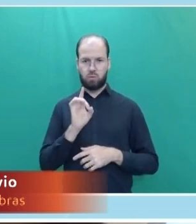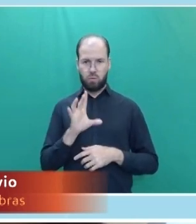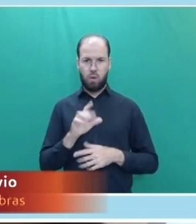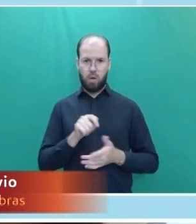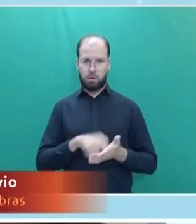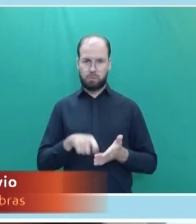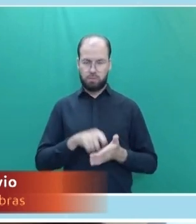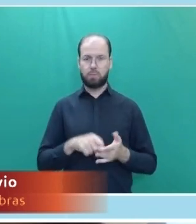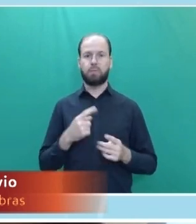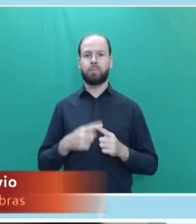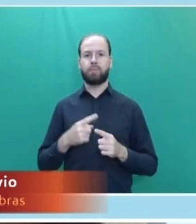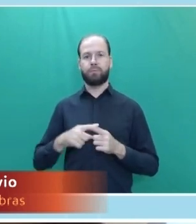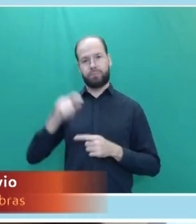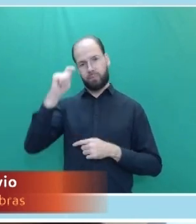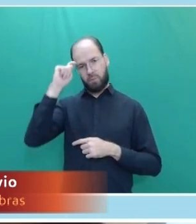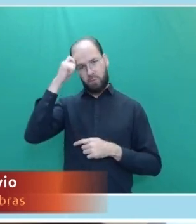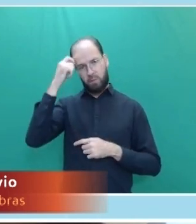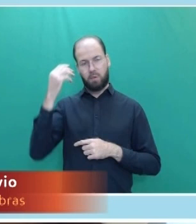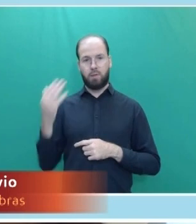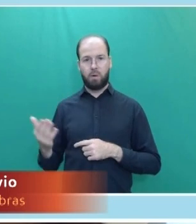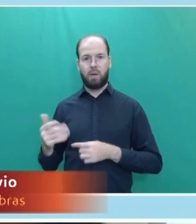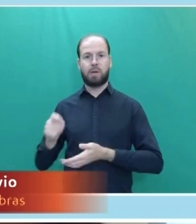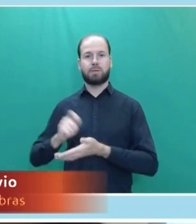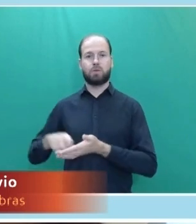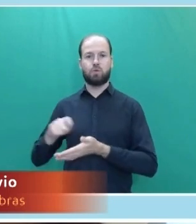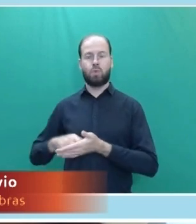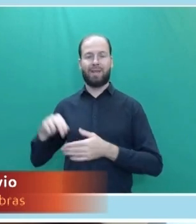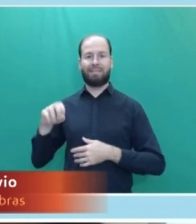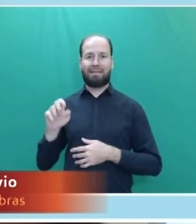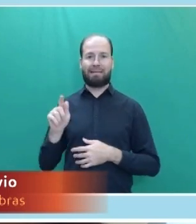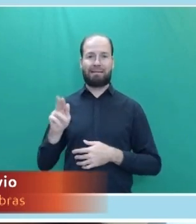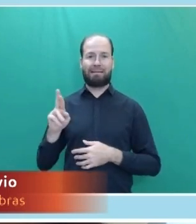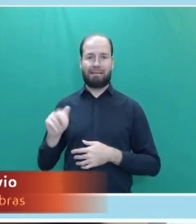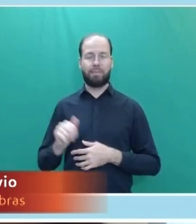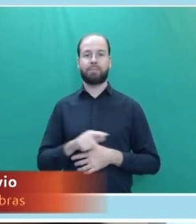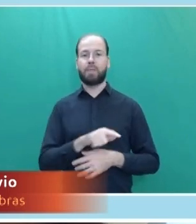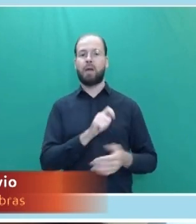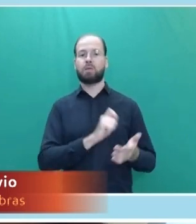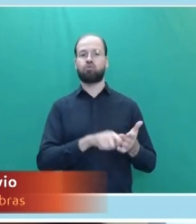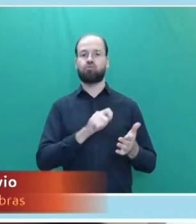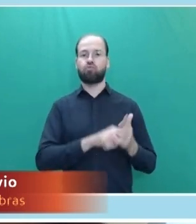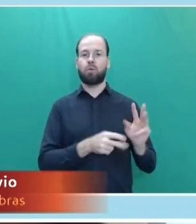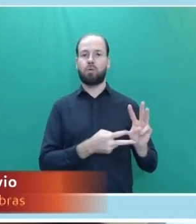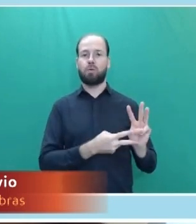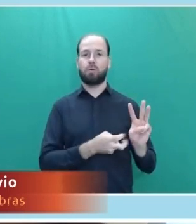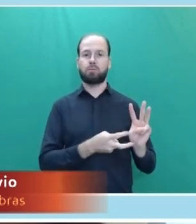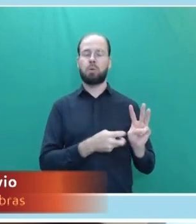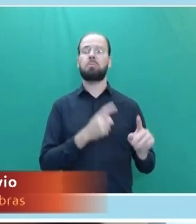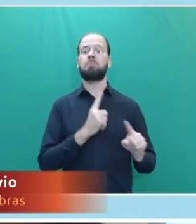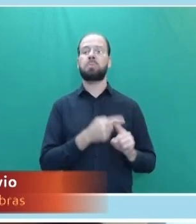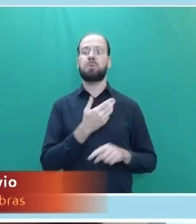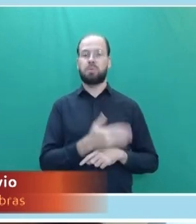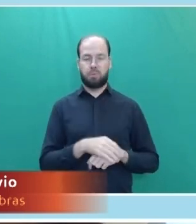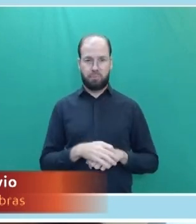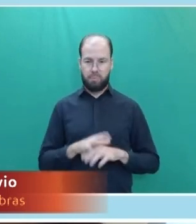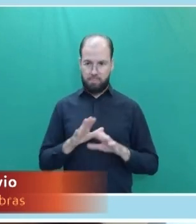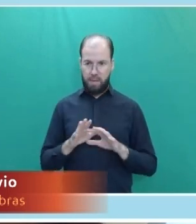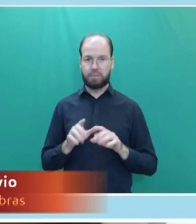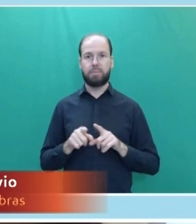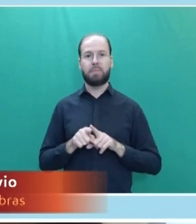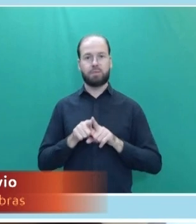a escritora negra é uma escritora negra? Por que a escritora indígena é uma escritora indígena? Mas, ao mesmo